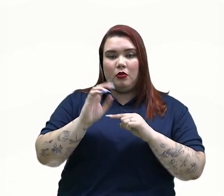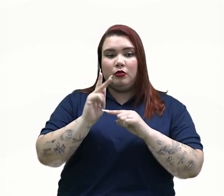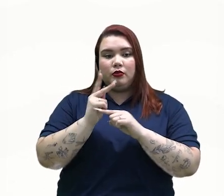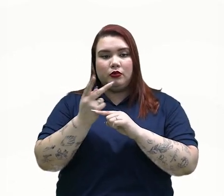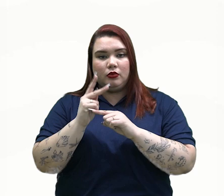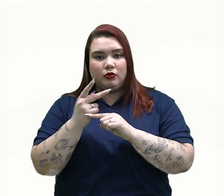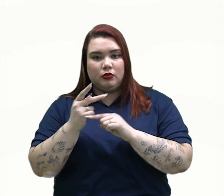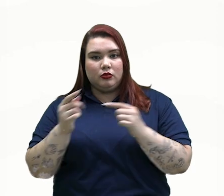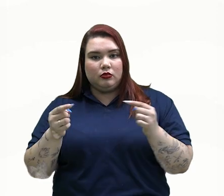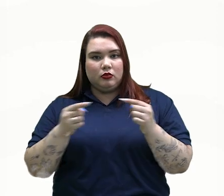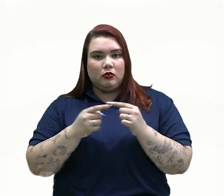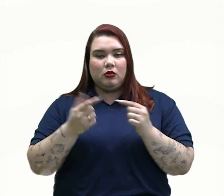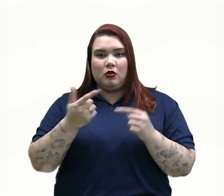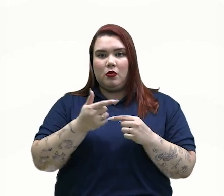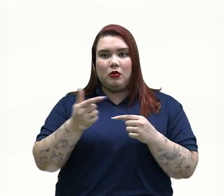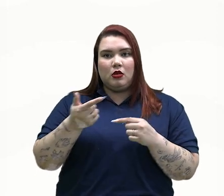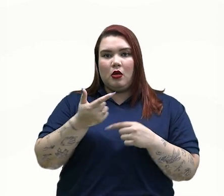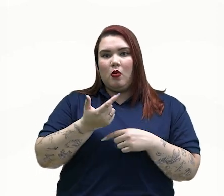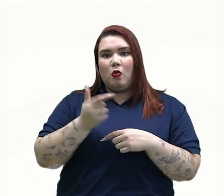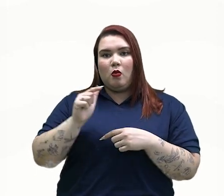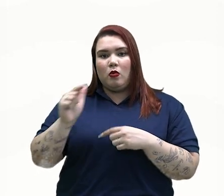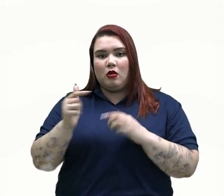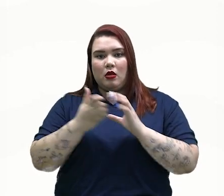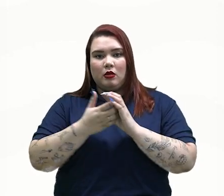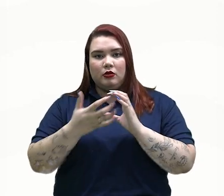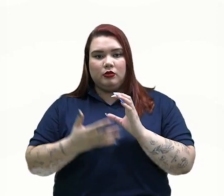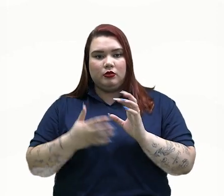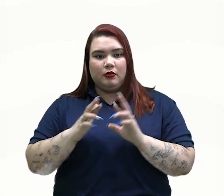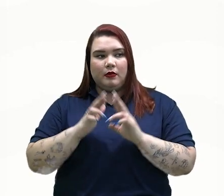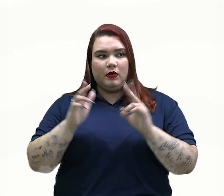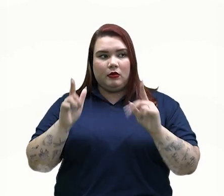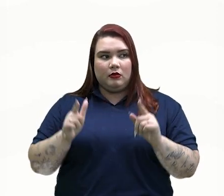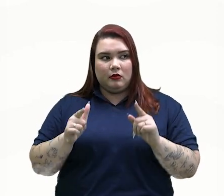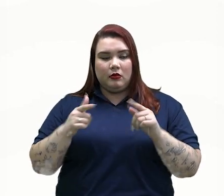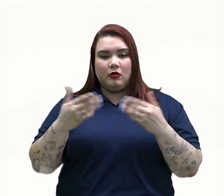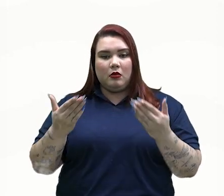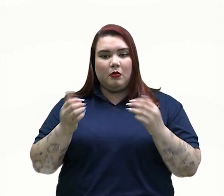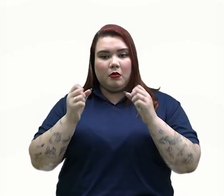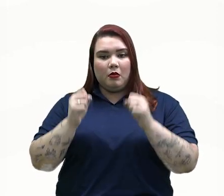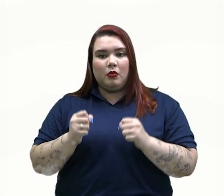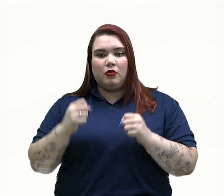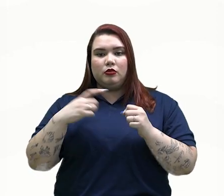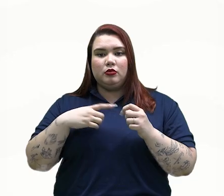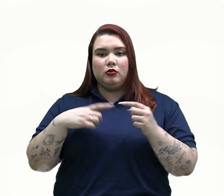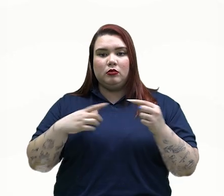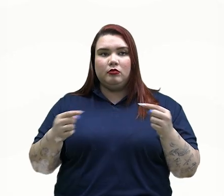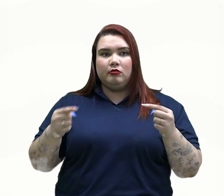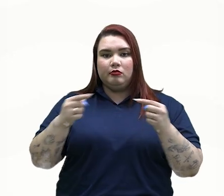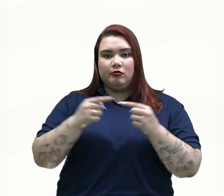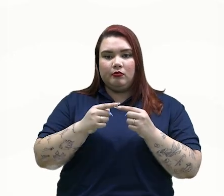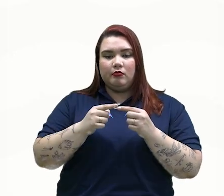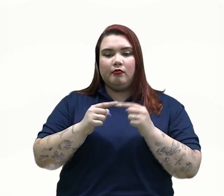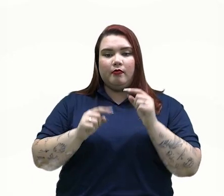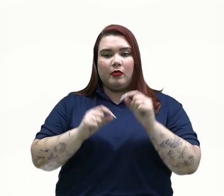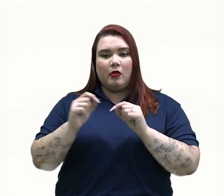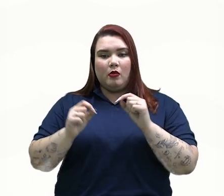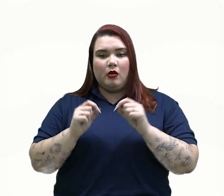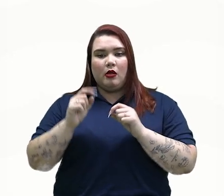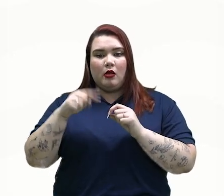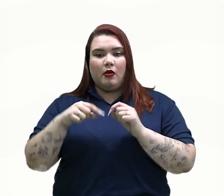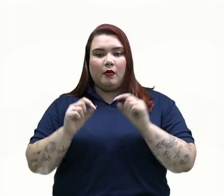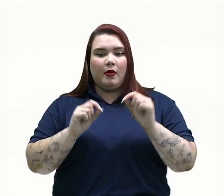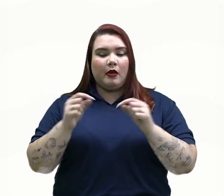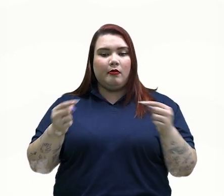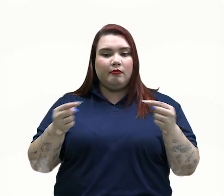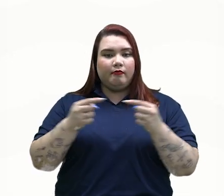nessa cadeia, não tem outro elemento diferente, então a gente pode classificá-la como homogênea, tá?